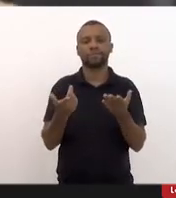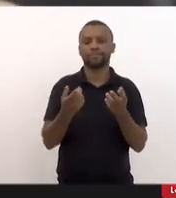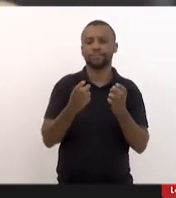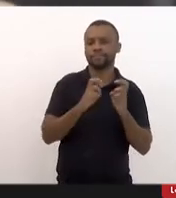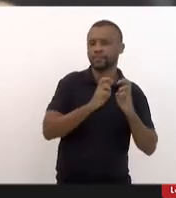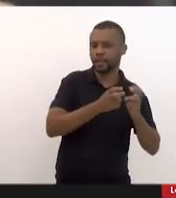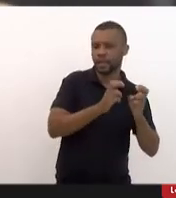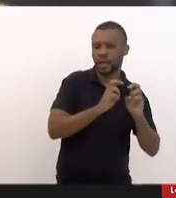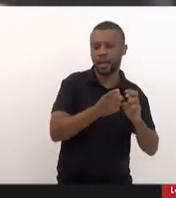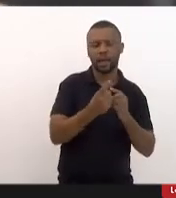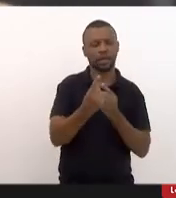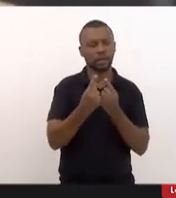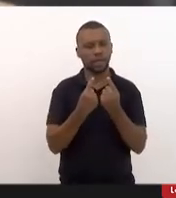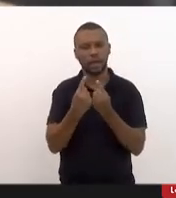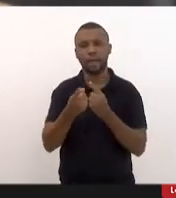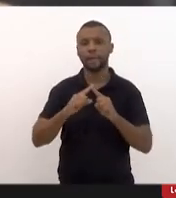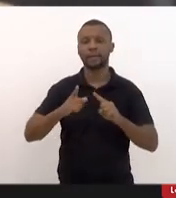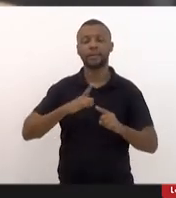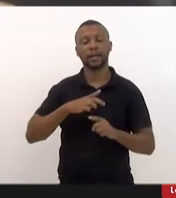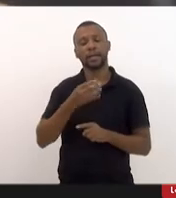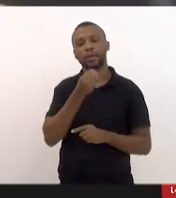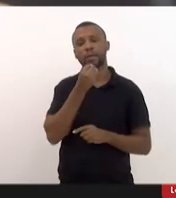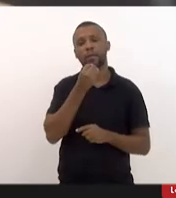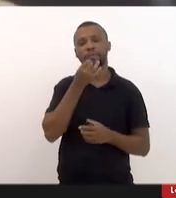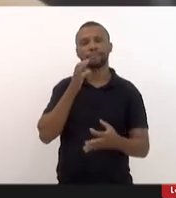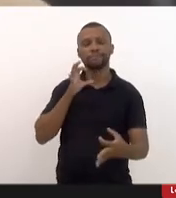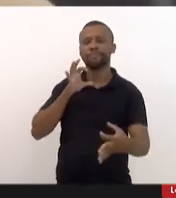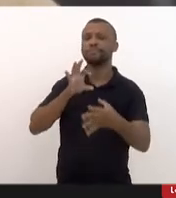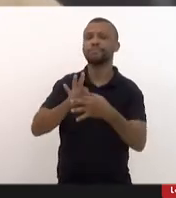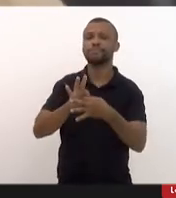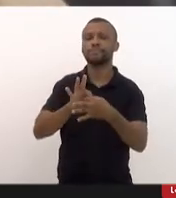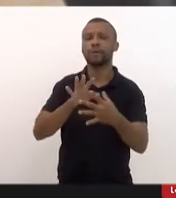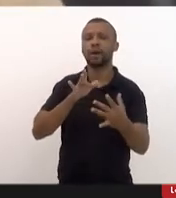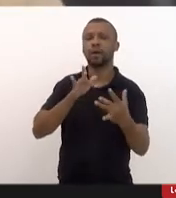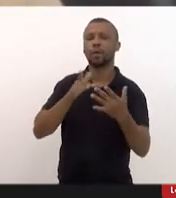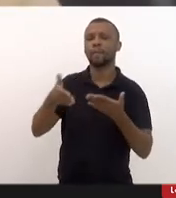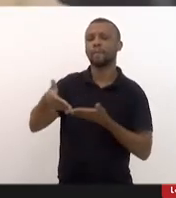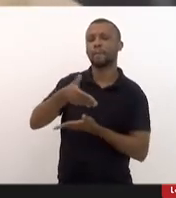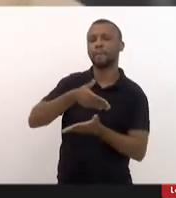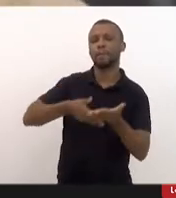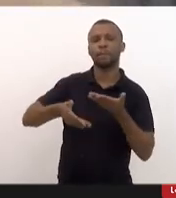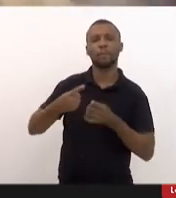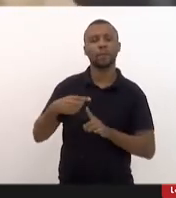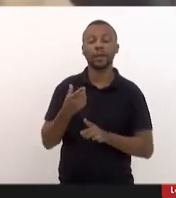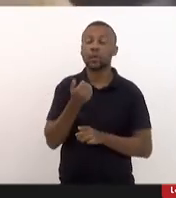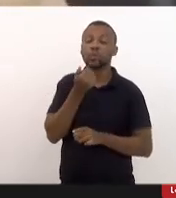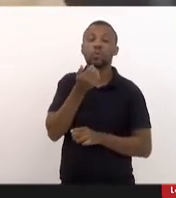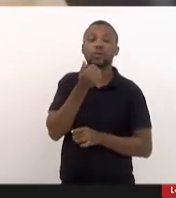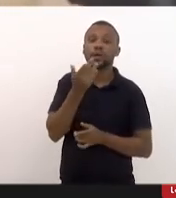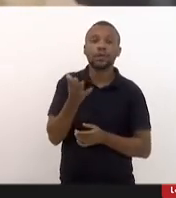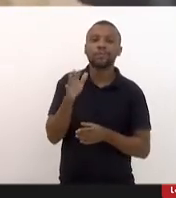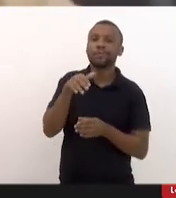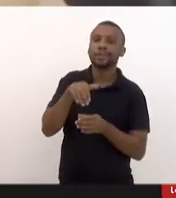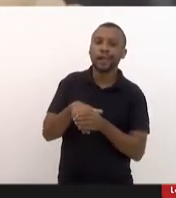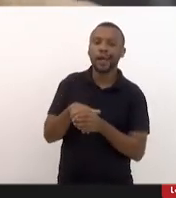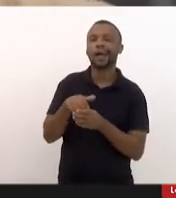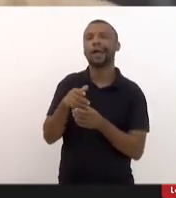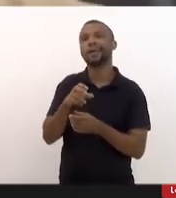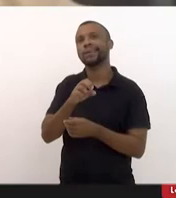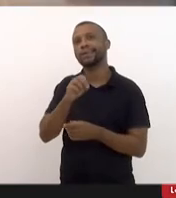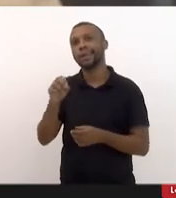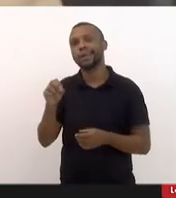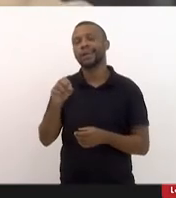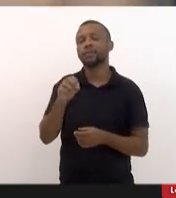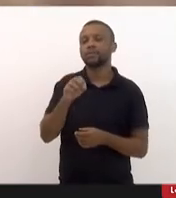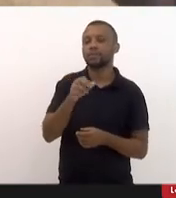essa possibilidade de conexões, de ligações. Porque senão não vai adiantar nada eu botar 400 metros, 500 metros,